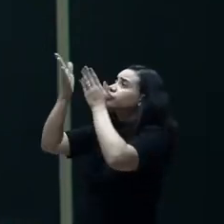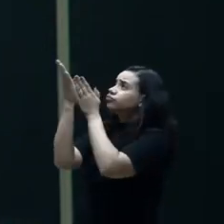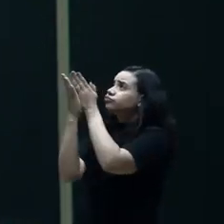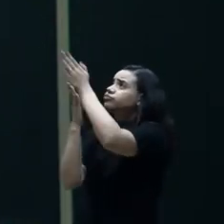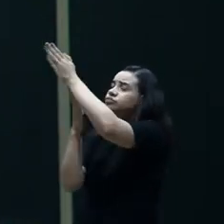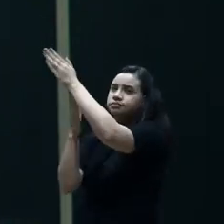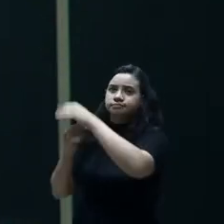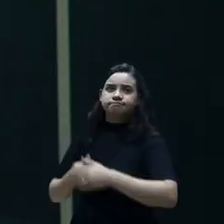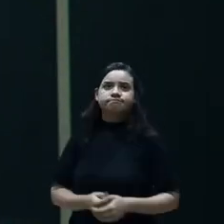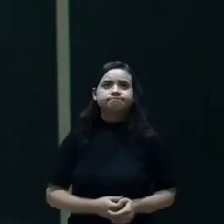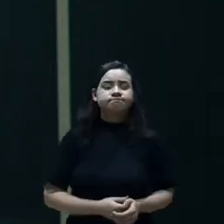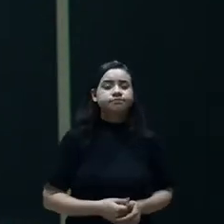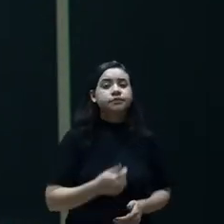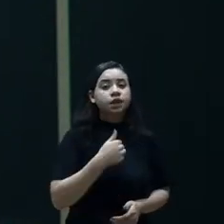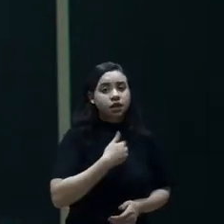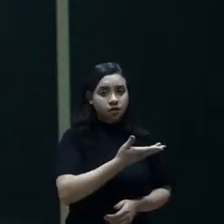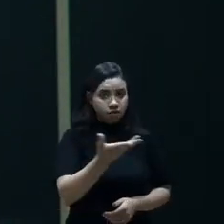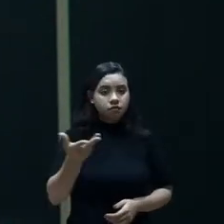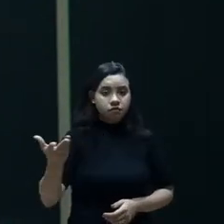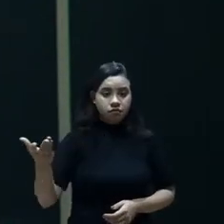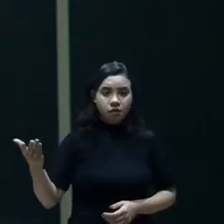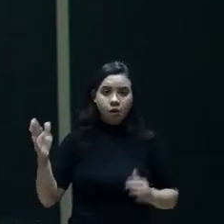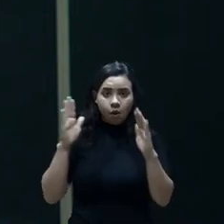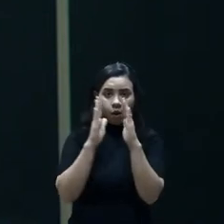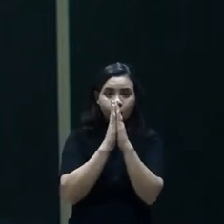Eu quero orar por você. Te convido a ficar de pé.